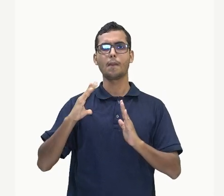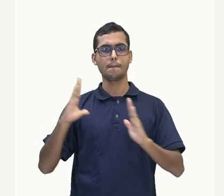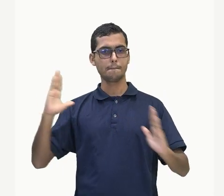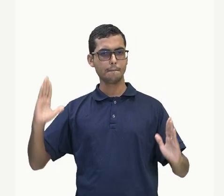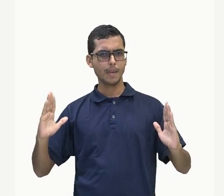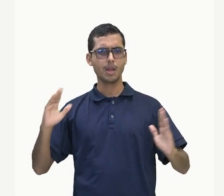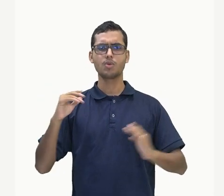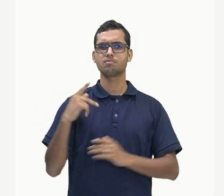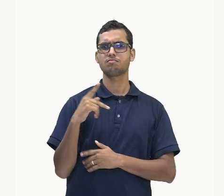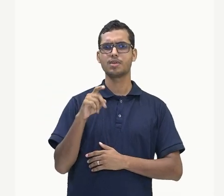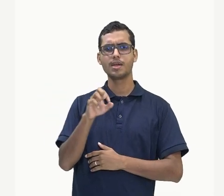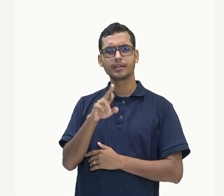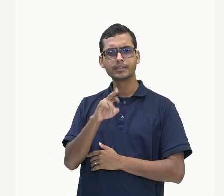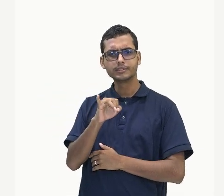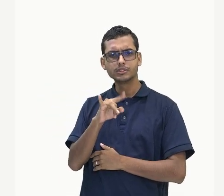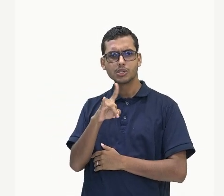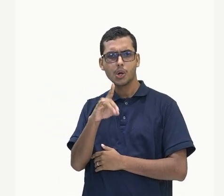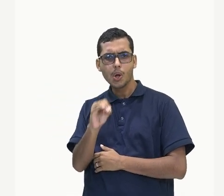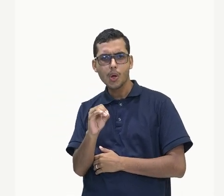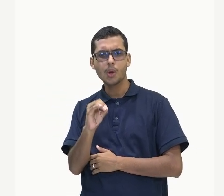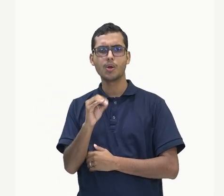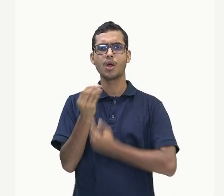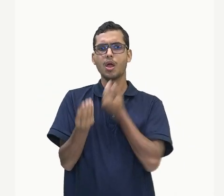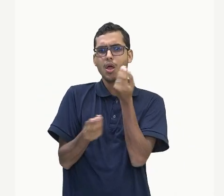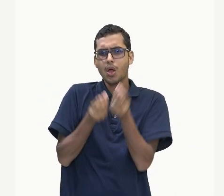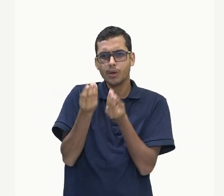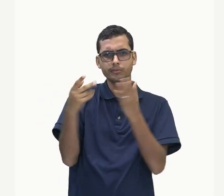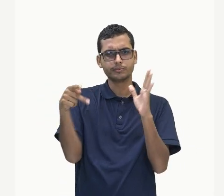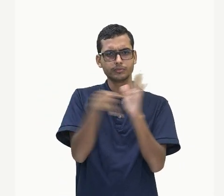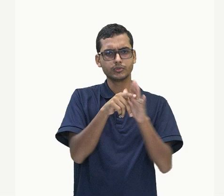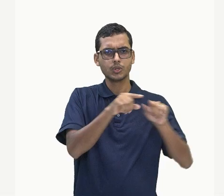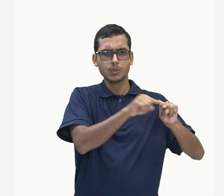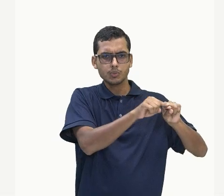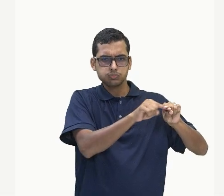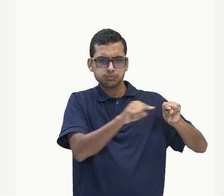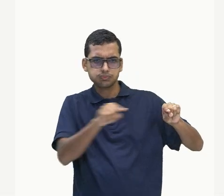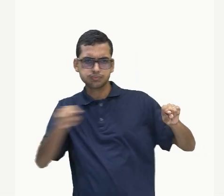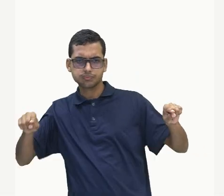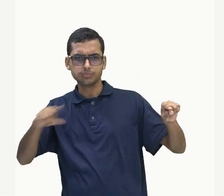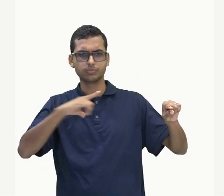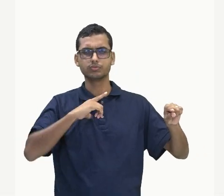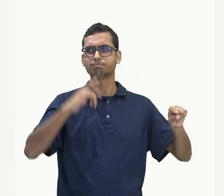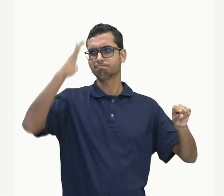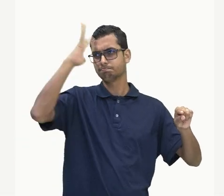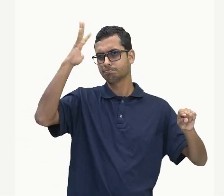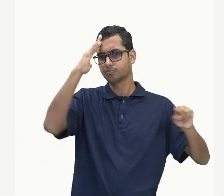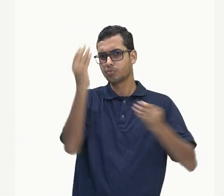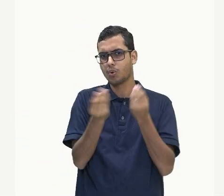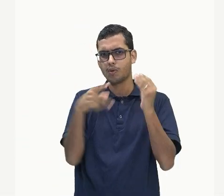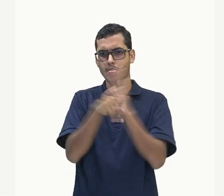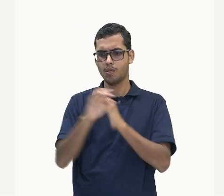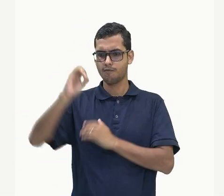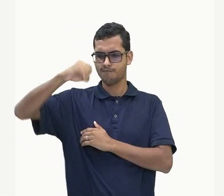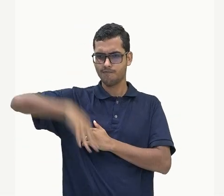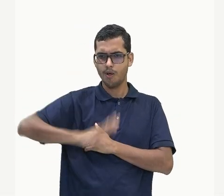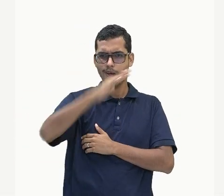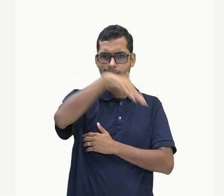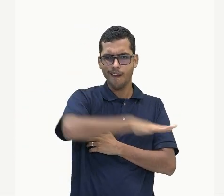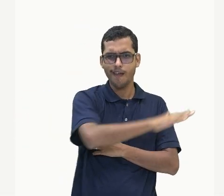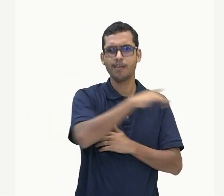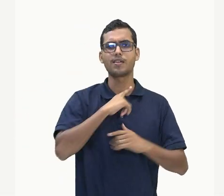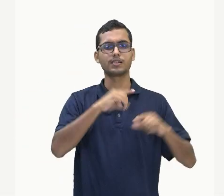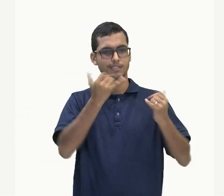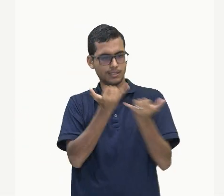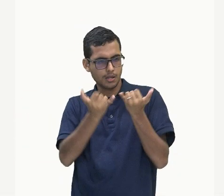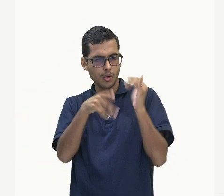ou seja, para repetir seu movimento. Imagine uma onda como uma onda do mar. O período é o tempo que você mede entre a